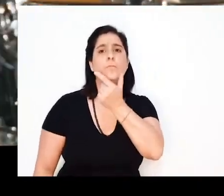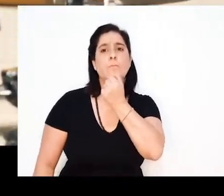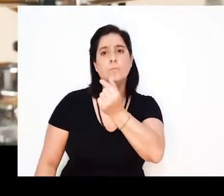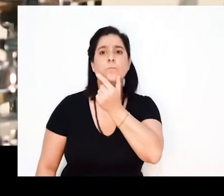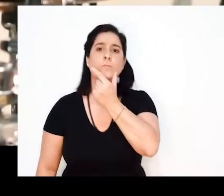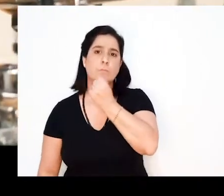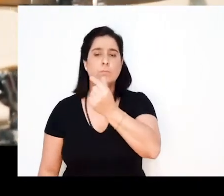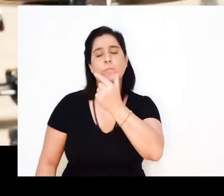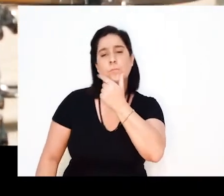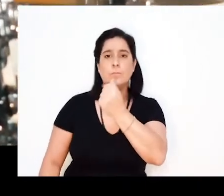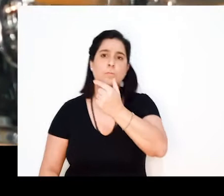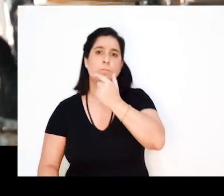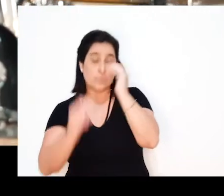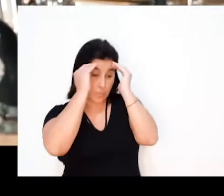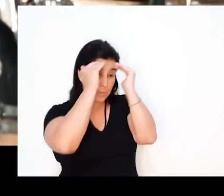Menino,